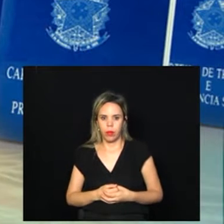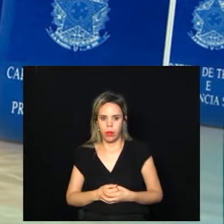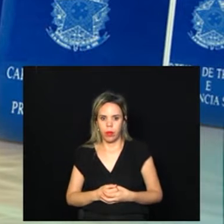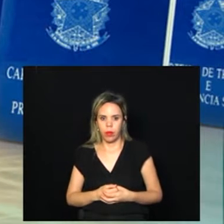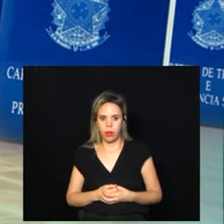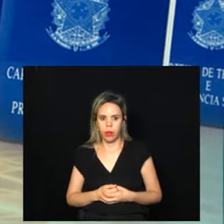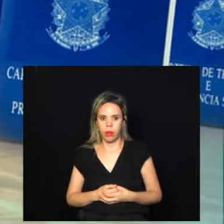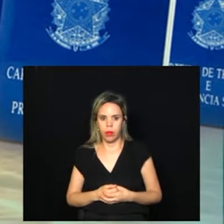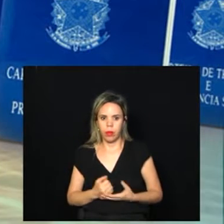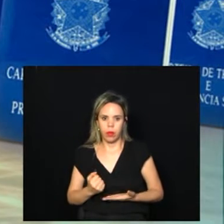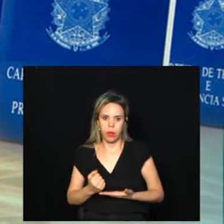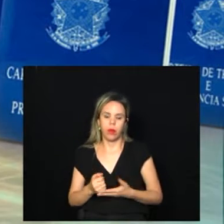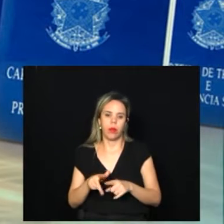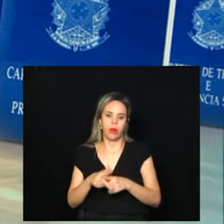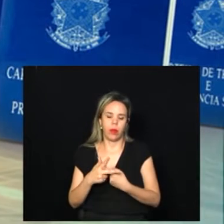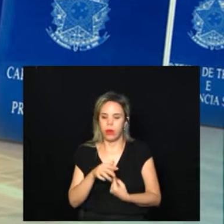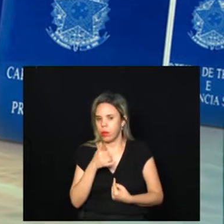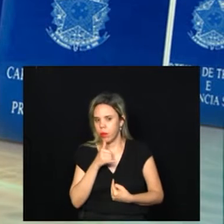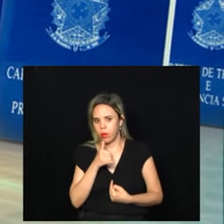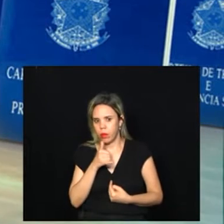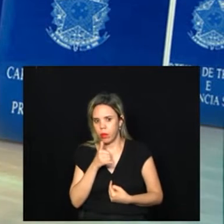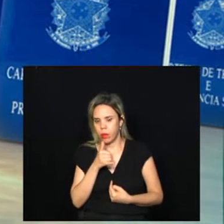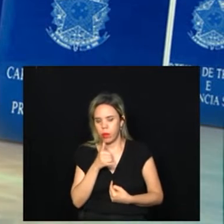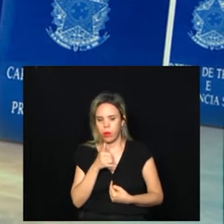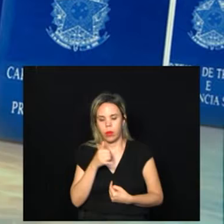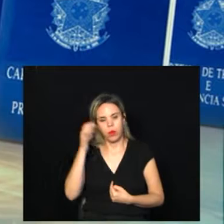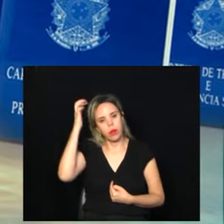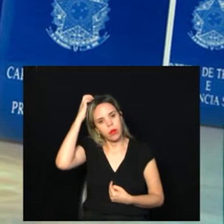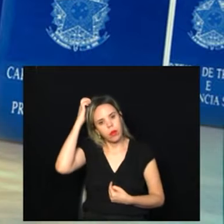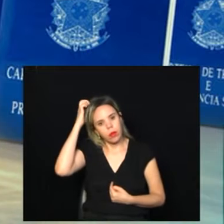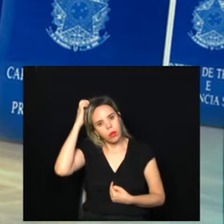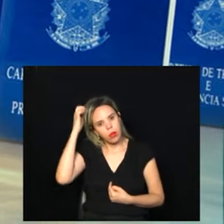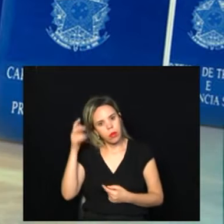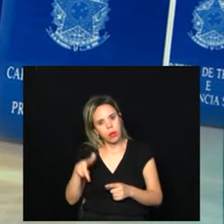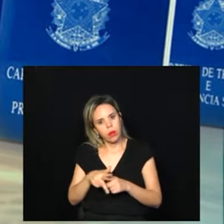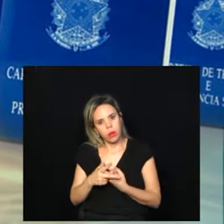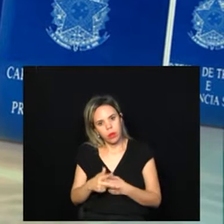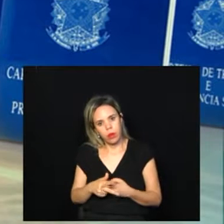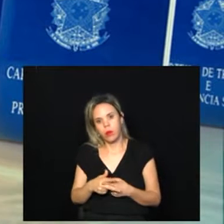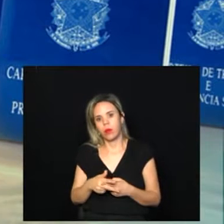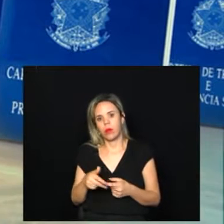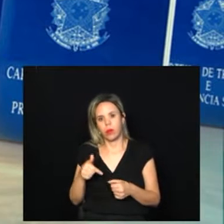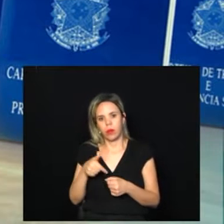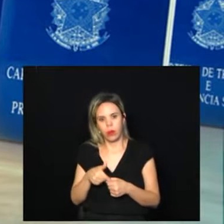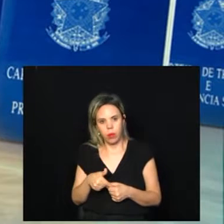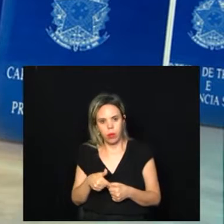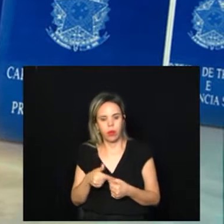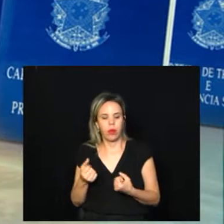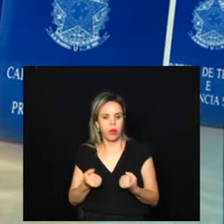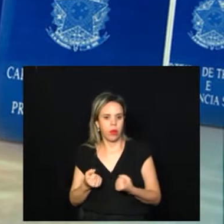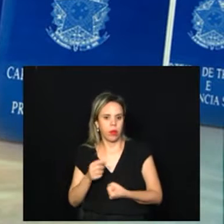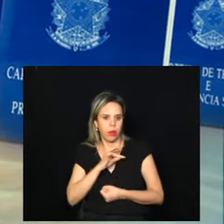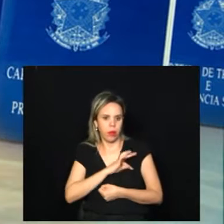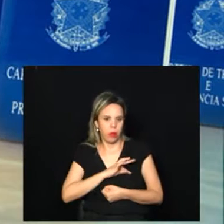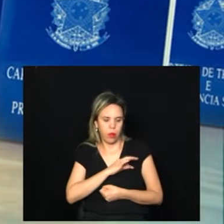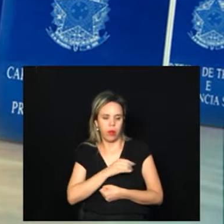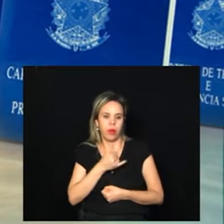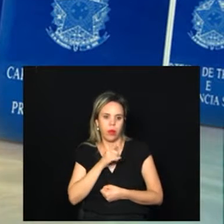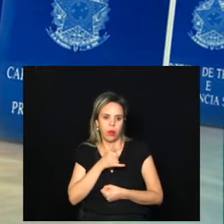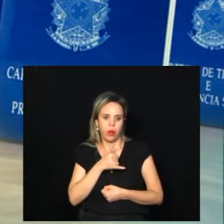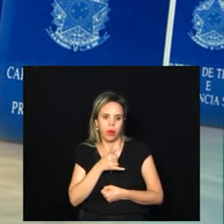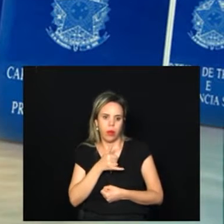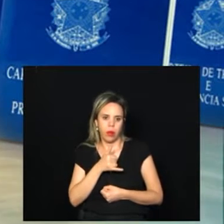deficiência, auxiliar de manutenção elétrica e hidráulica, auxiliar de mecânico diesel, auxiliar de técnico de